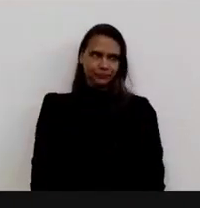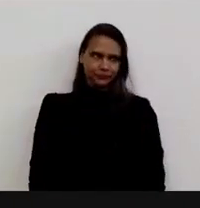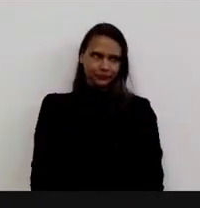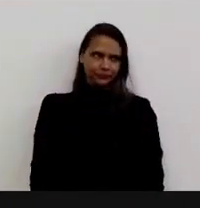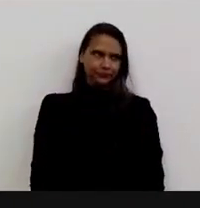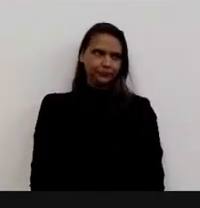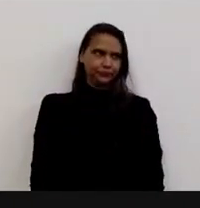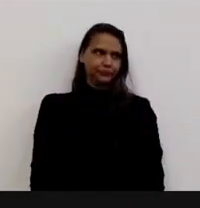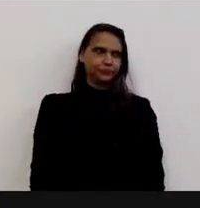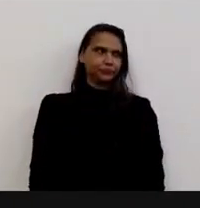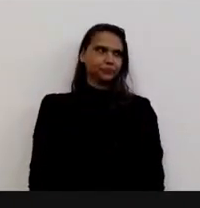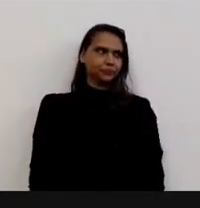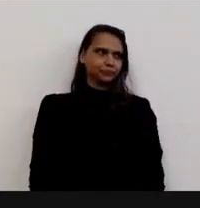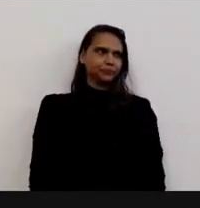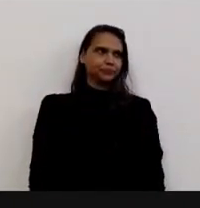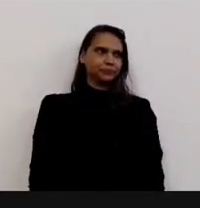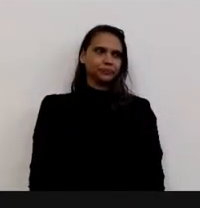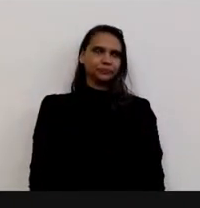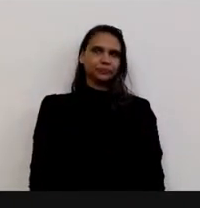Obrigado, Marcos.